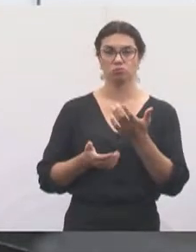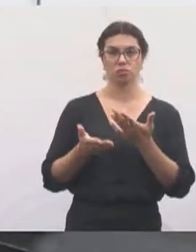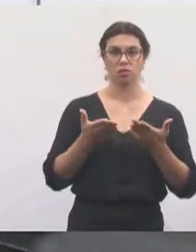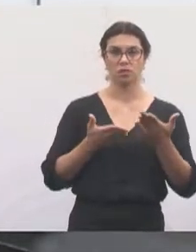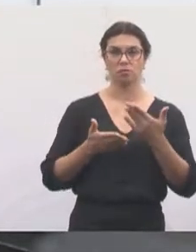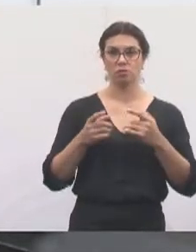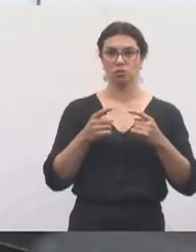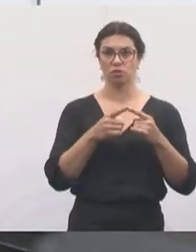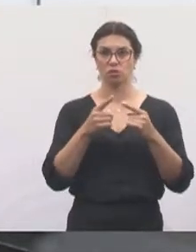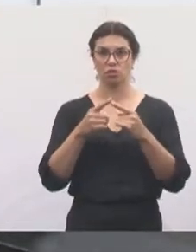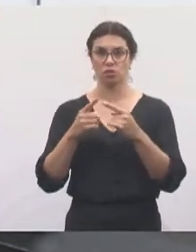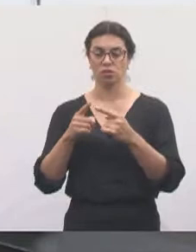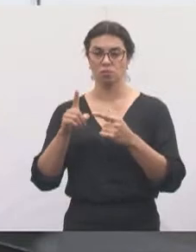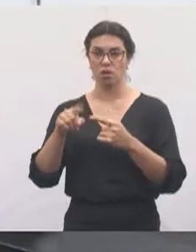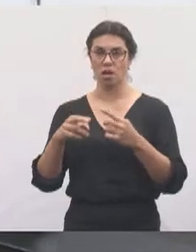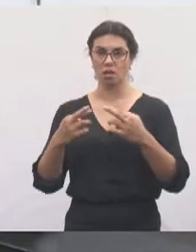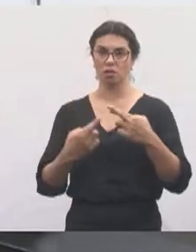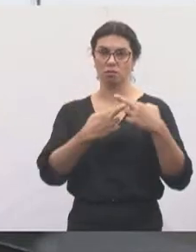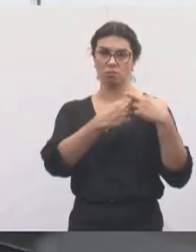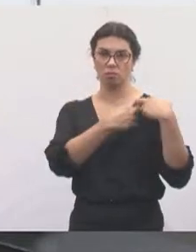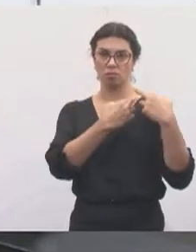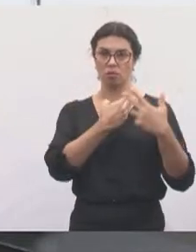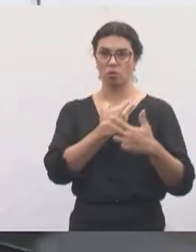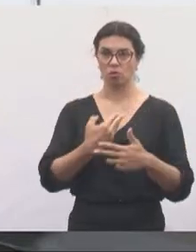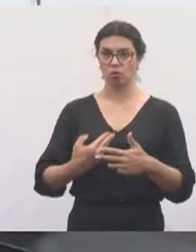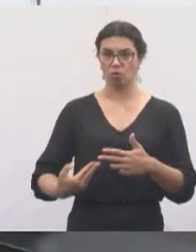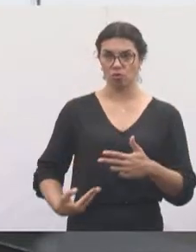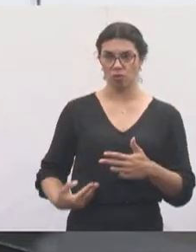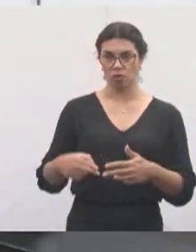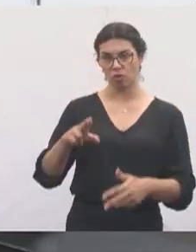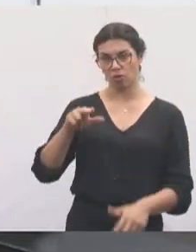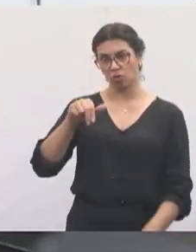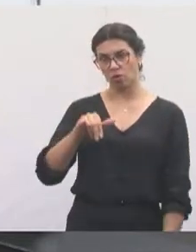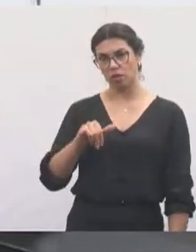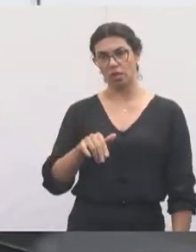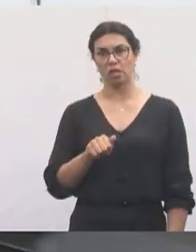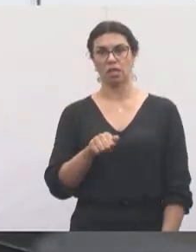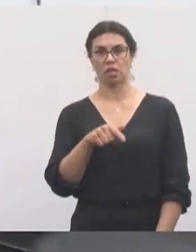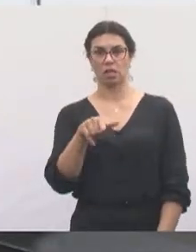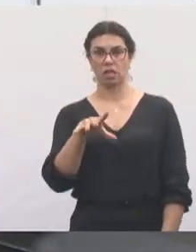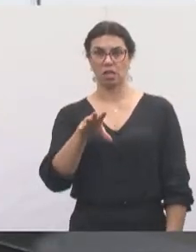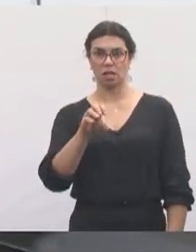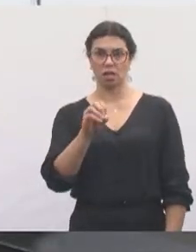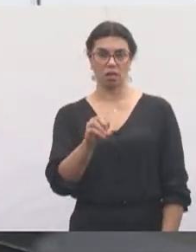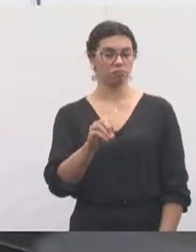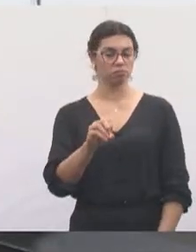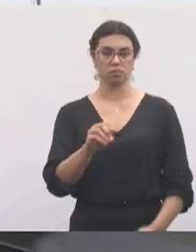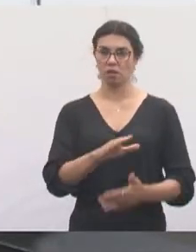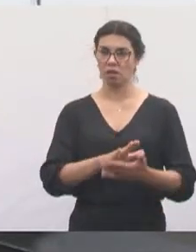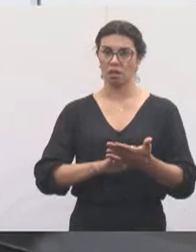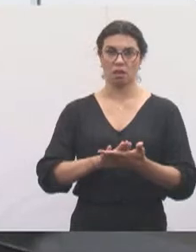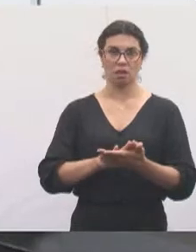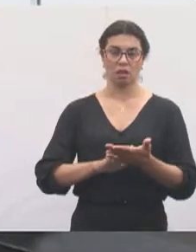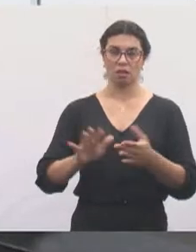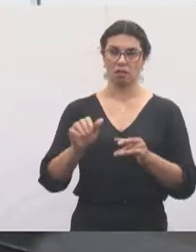questão responsabilidade do Governo do Estado da União que não estão sendo realizado